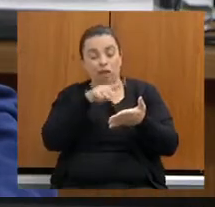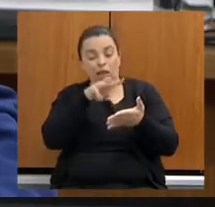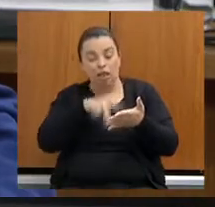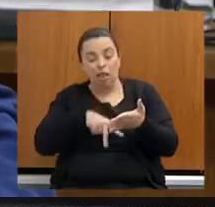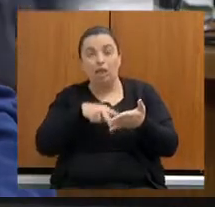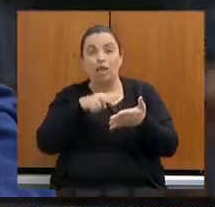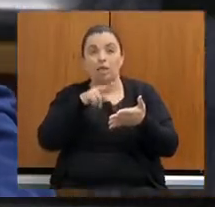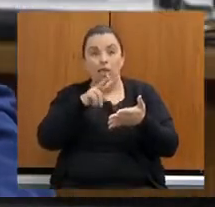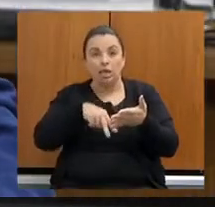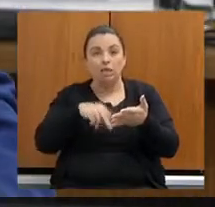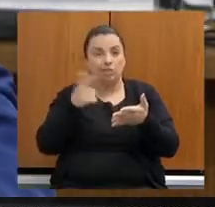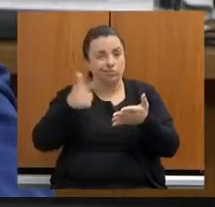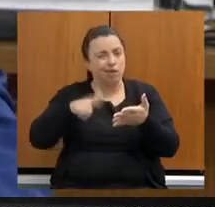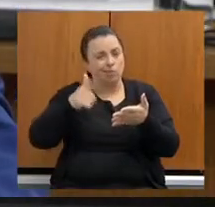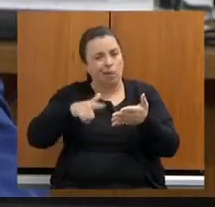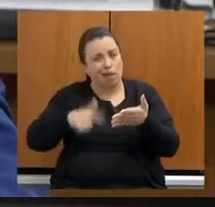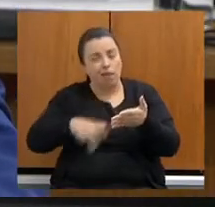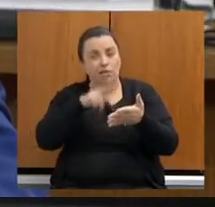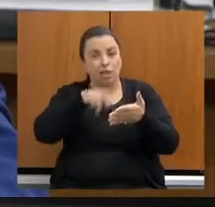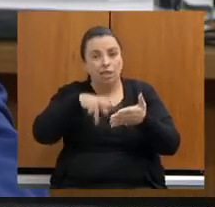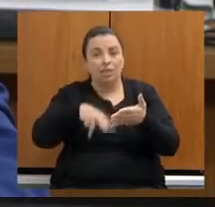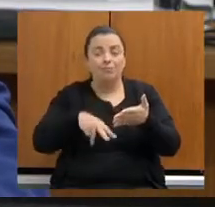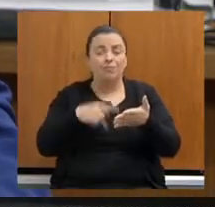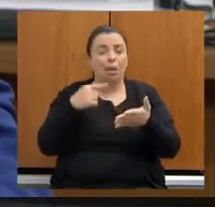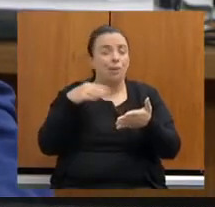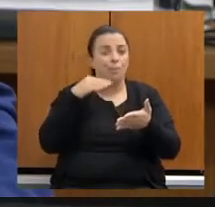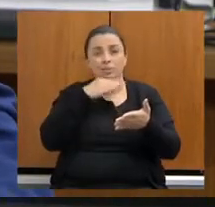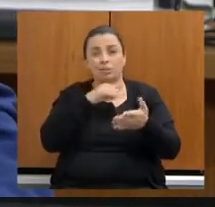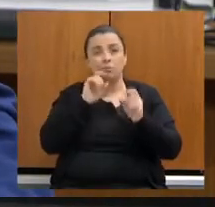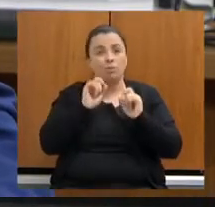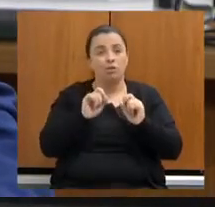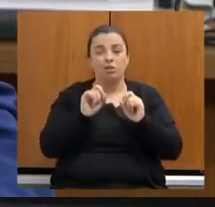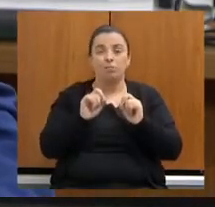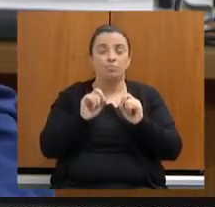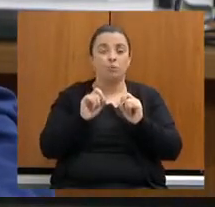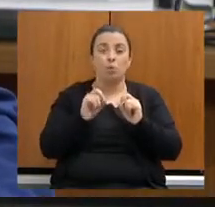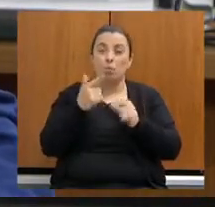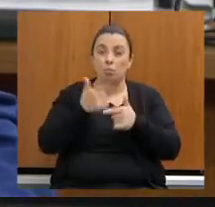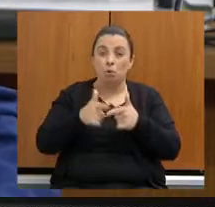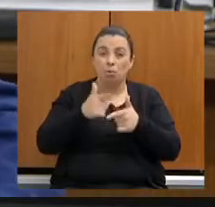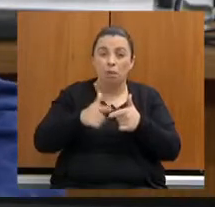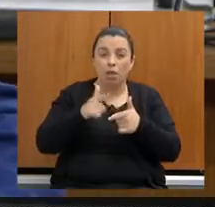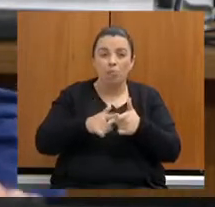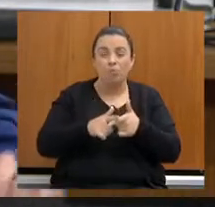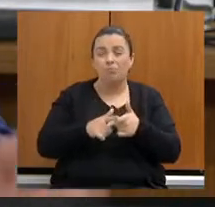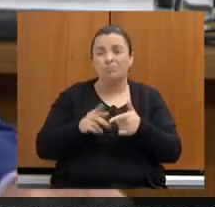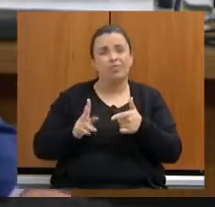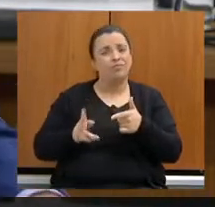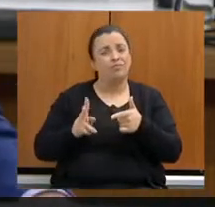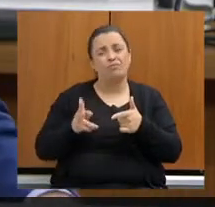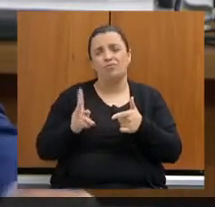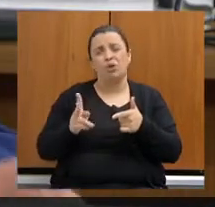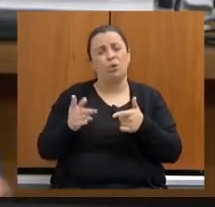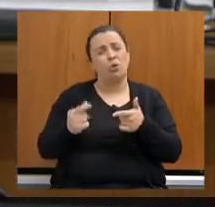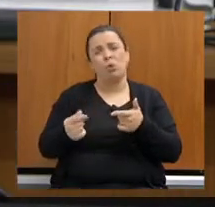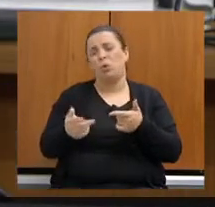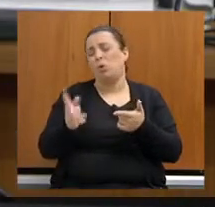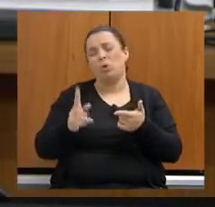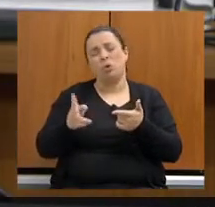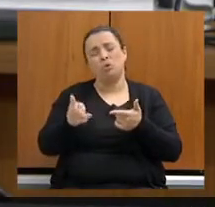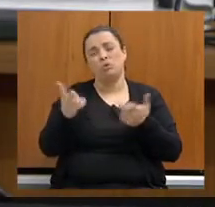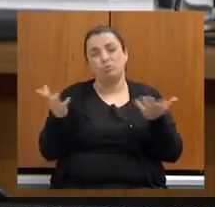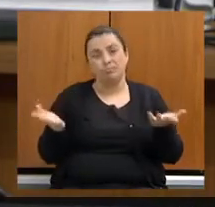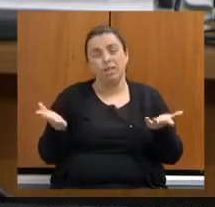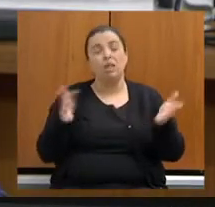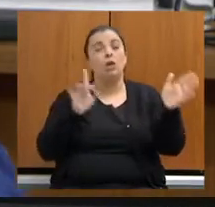a gente percebe que vai continuar o problema né então assim efetivamente que caminho a senhora nos